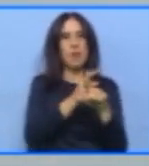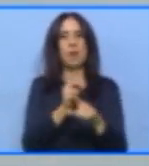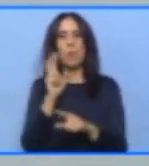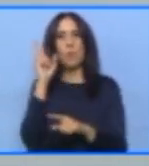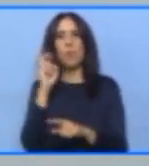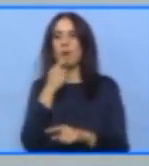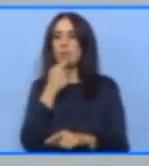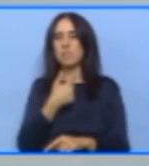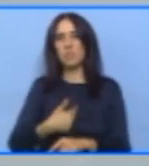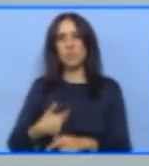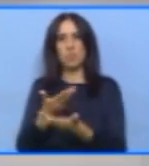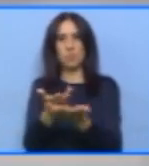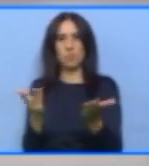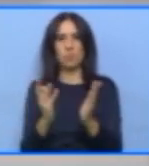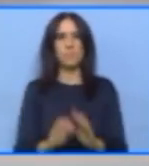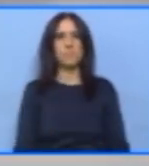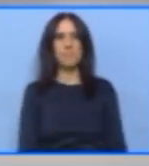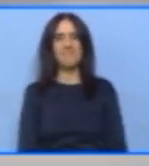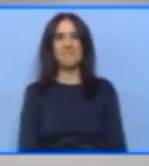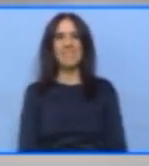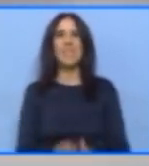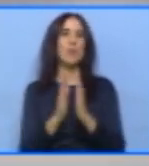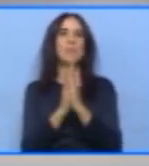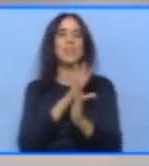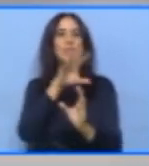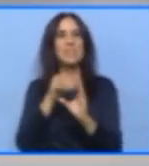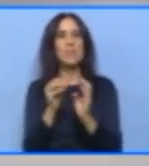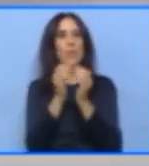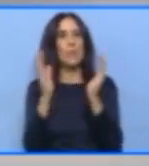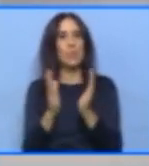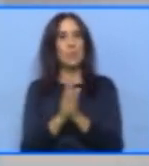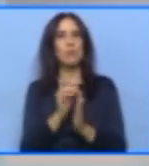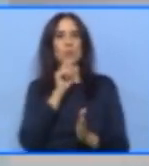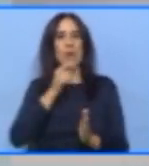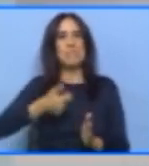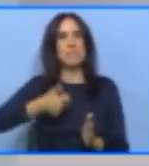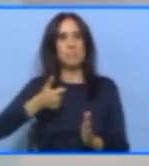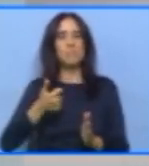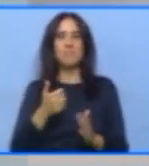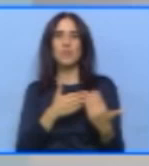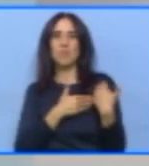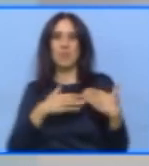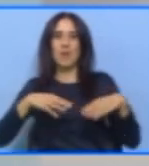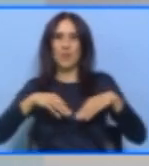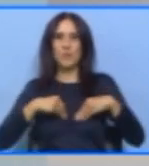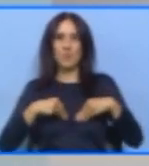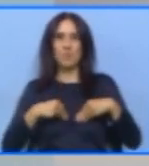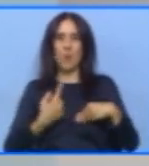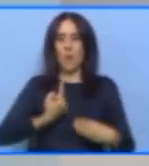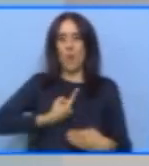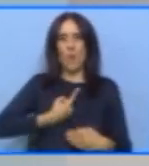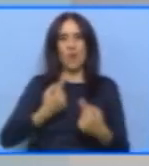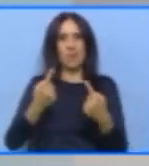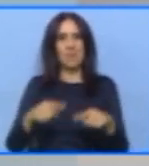seus cristãos. Uma igreja inclusiva é onde todos têm o seu lugar e, principalmente, assumam a responsabilidade da missão que aí